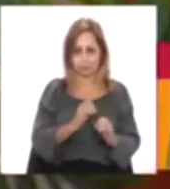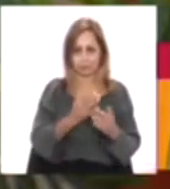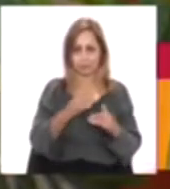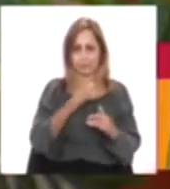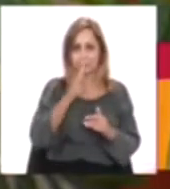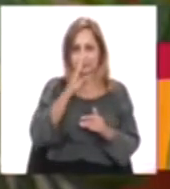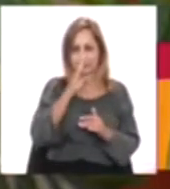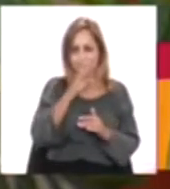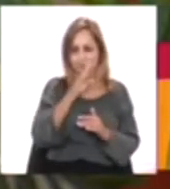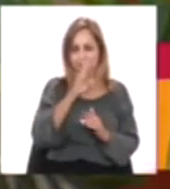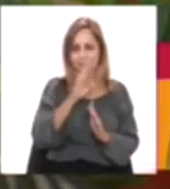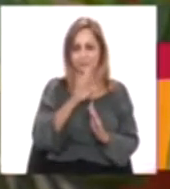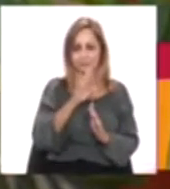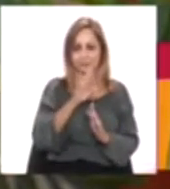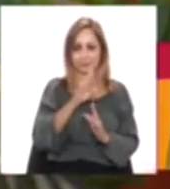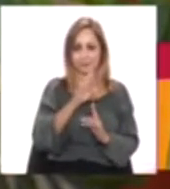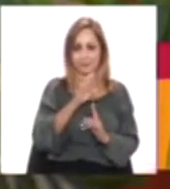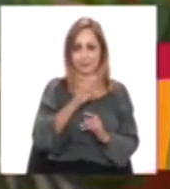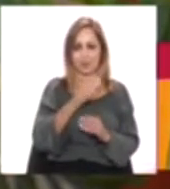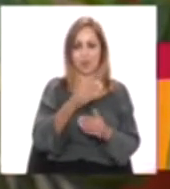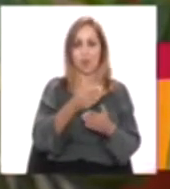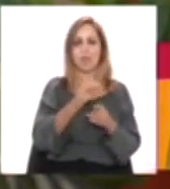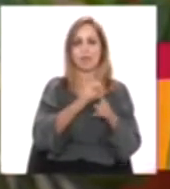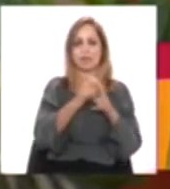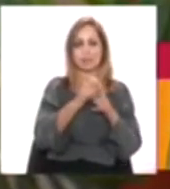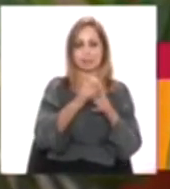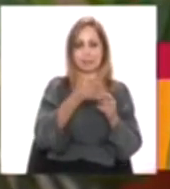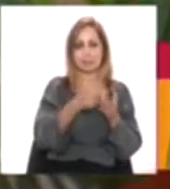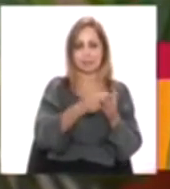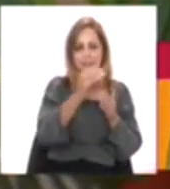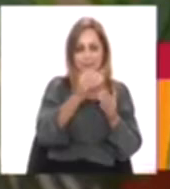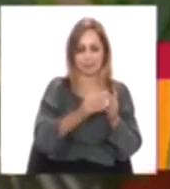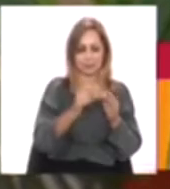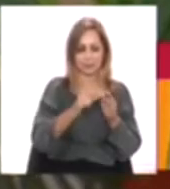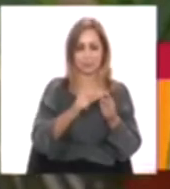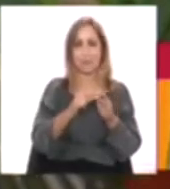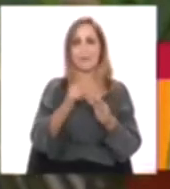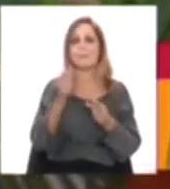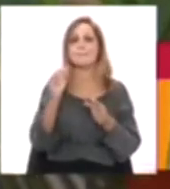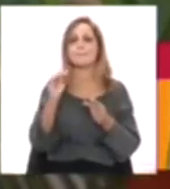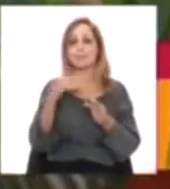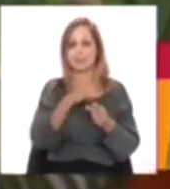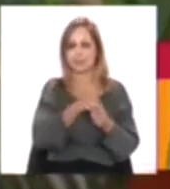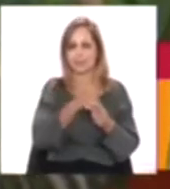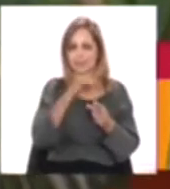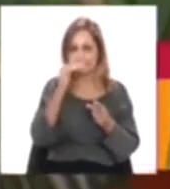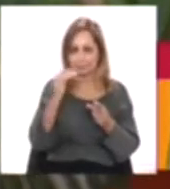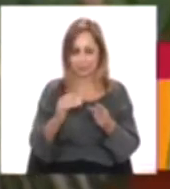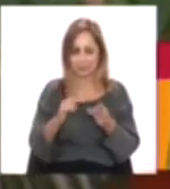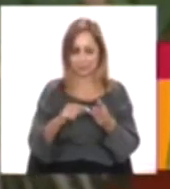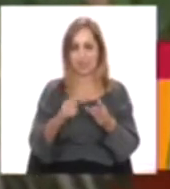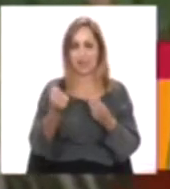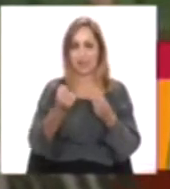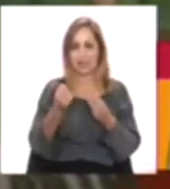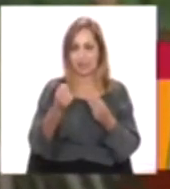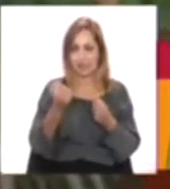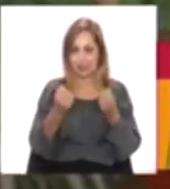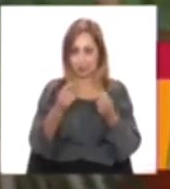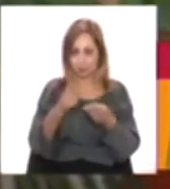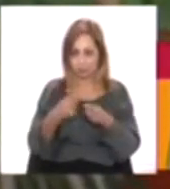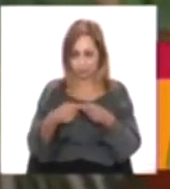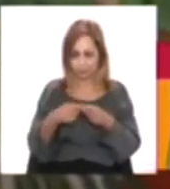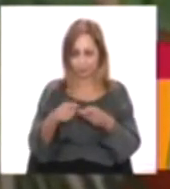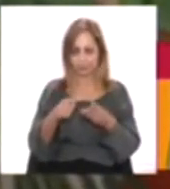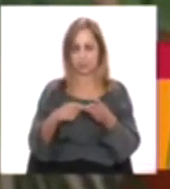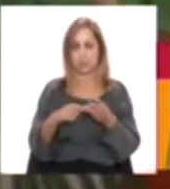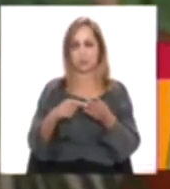que se conseguirem reduzir o contrato de eletricidade, conseguirem reduzir o spread do banco da casa, o seguro do carro, o seguro multirriscos,